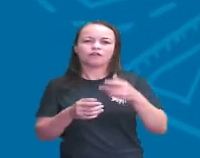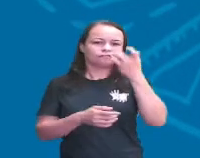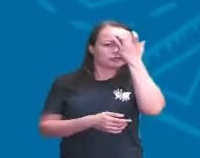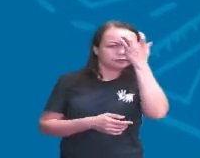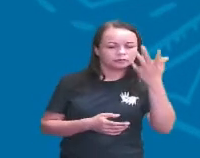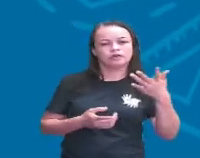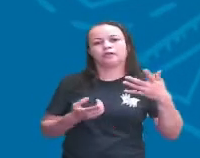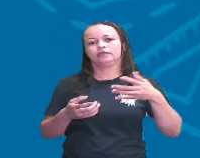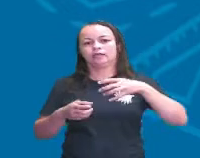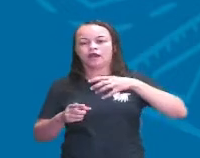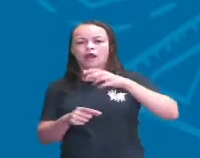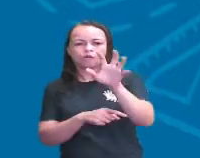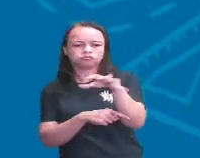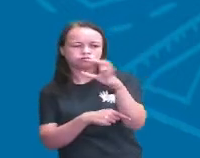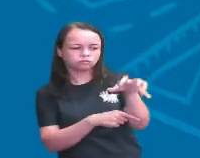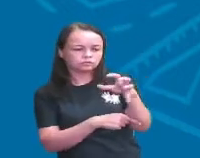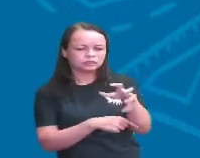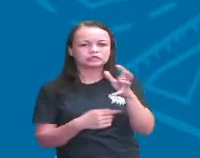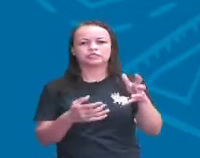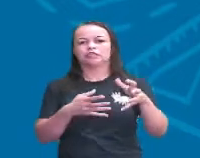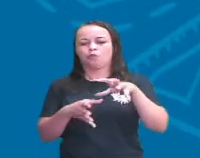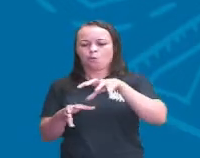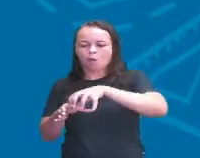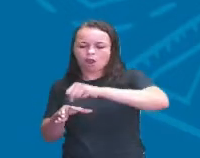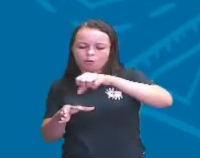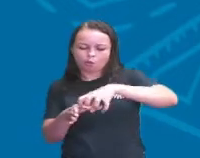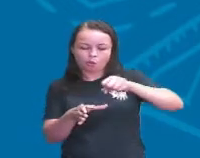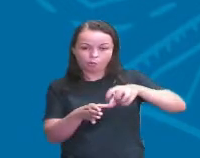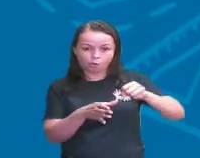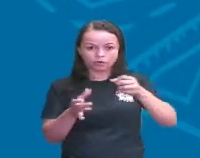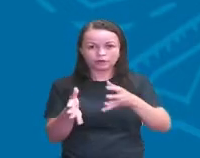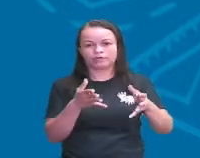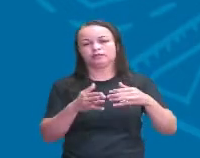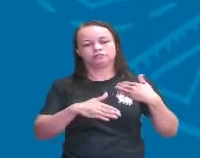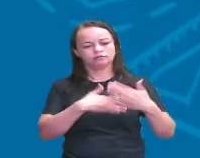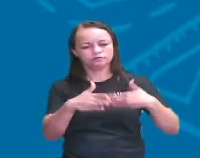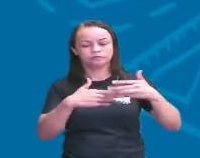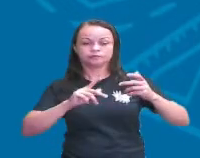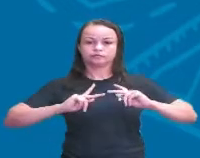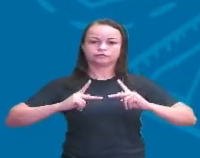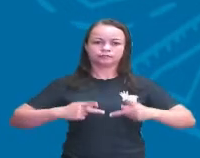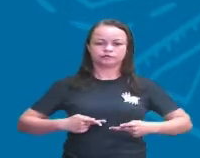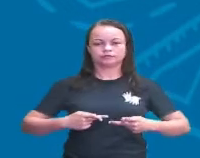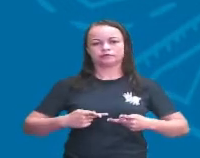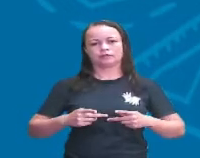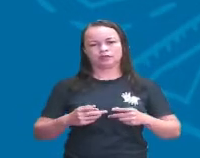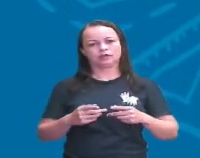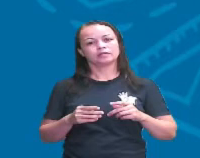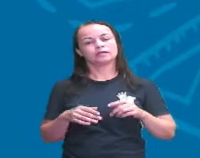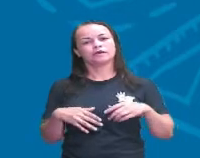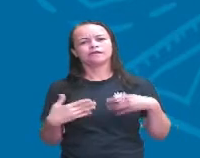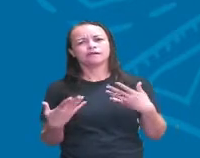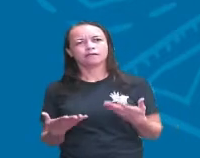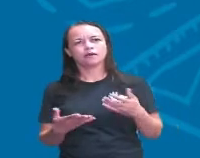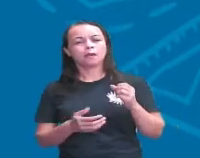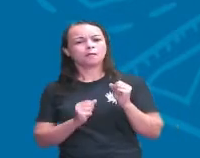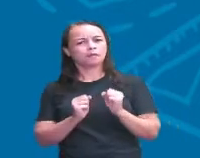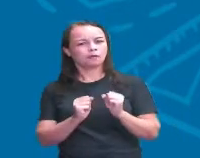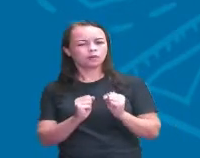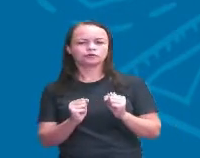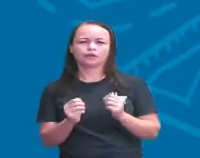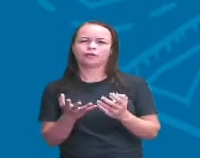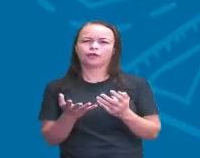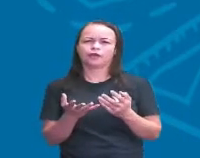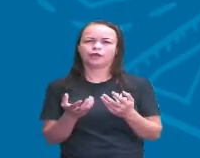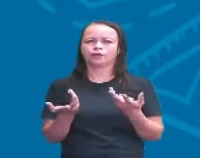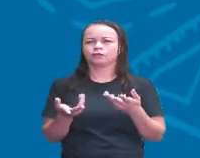a irrigação, a colheita, houve sim um desenvolvimento da humanidade e assim eles puderam, como posso